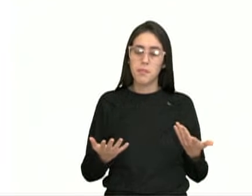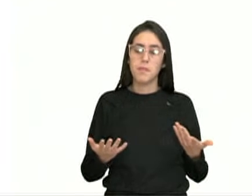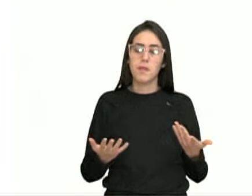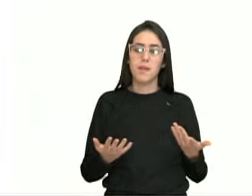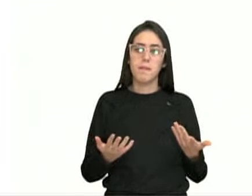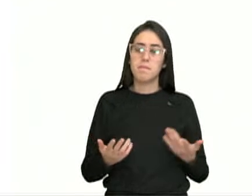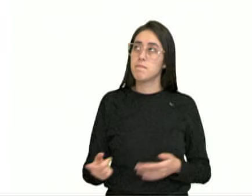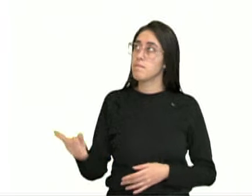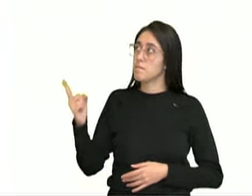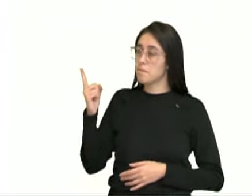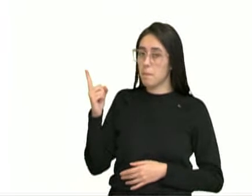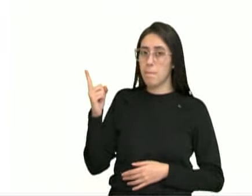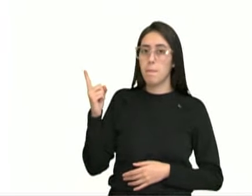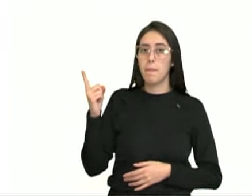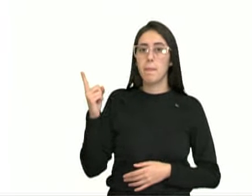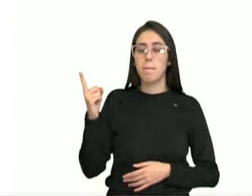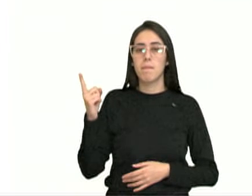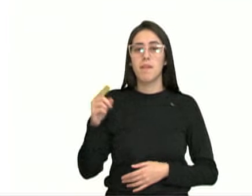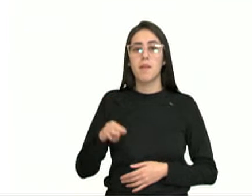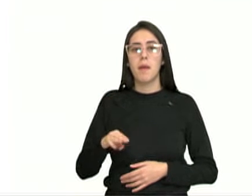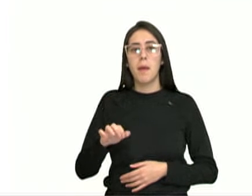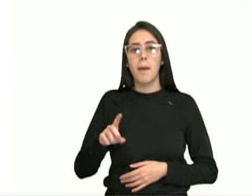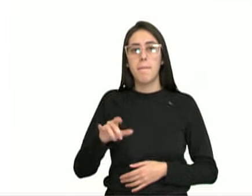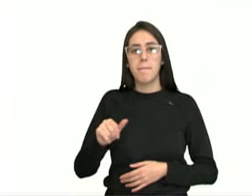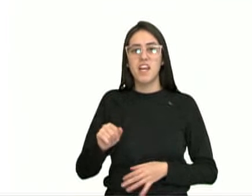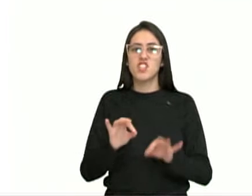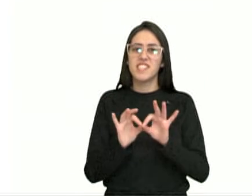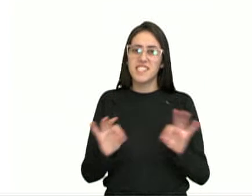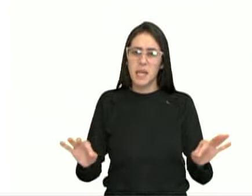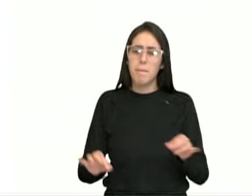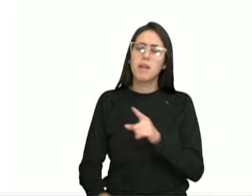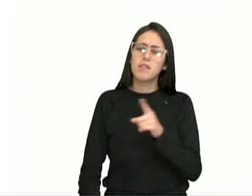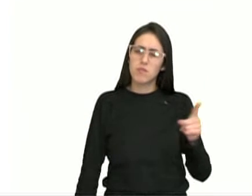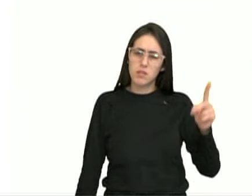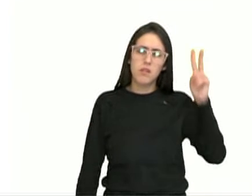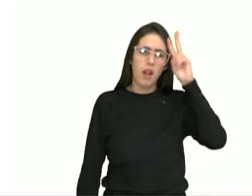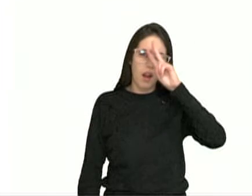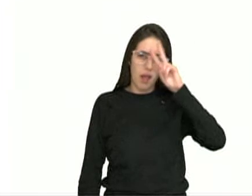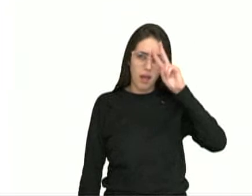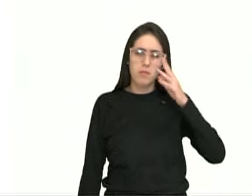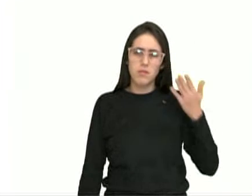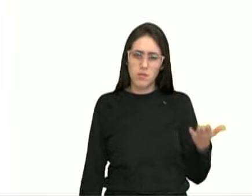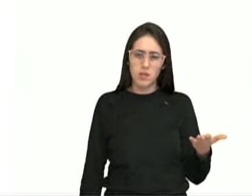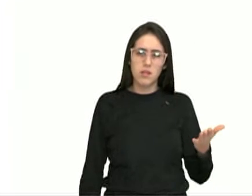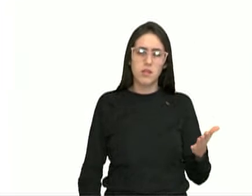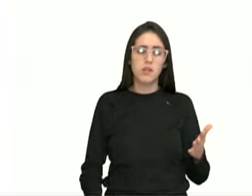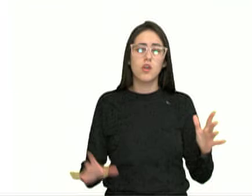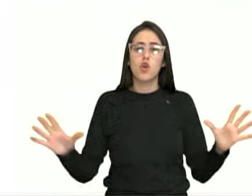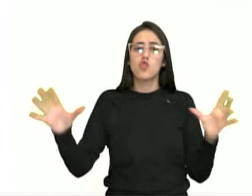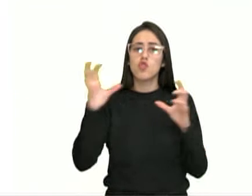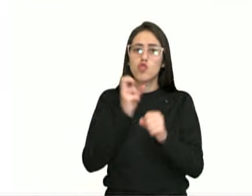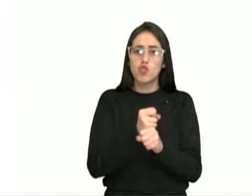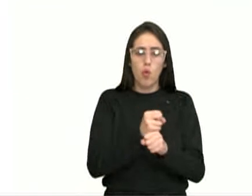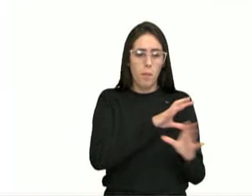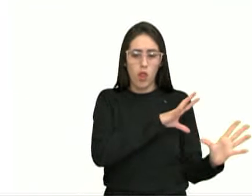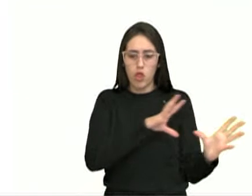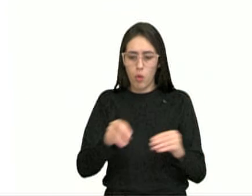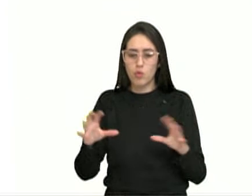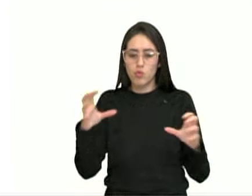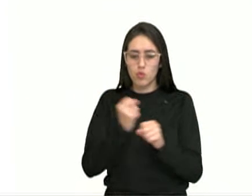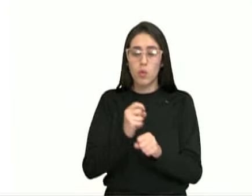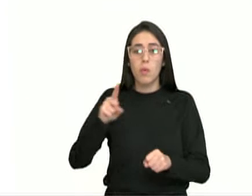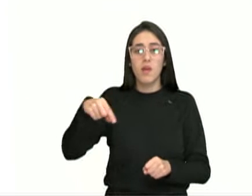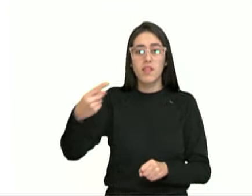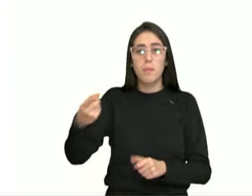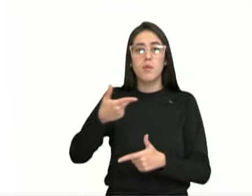a média aritmética simples, eu acredito que vocês se lembram, né? Porque é só somar os valores e